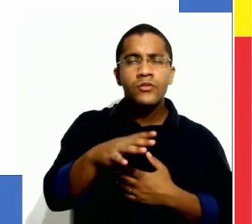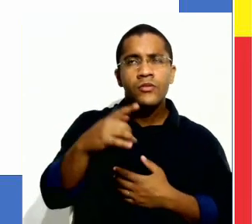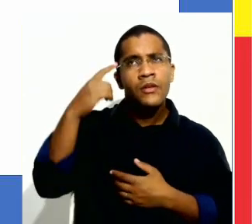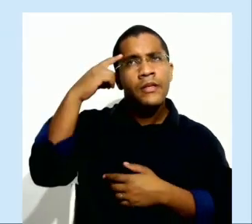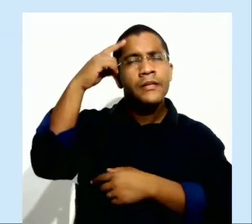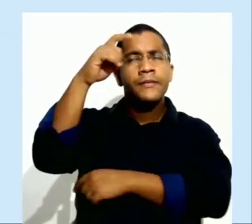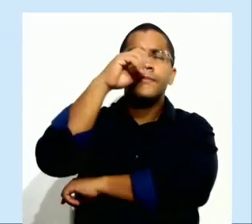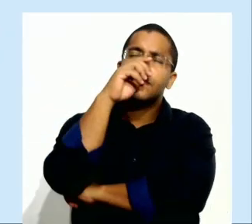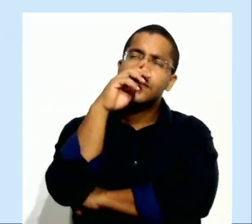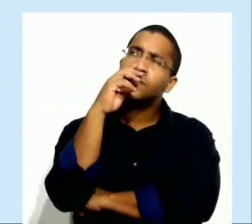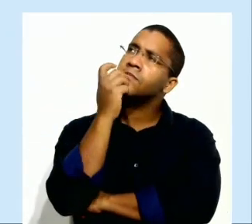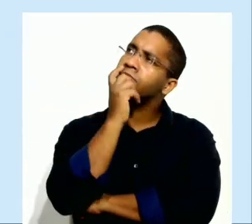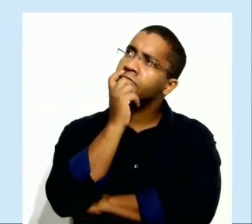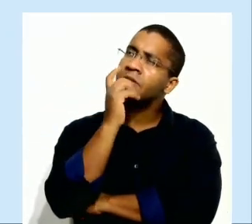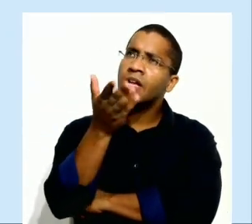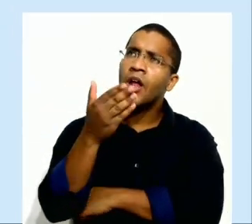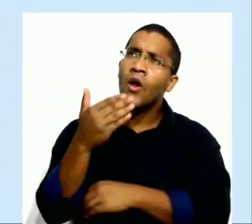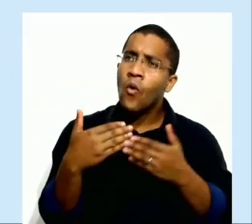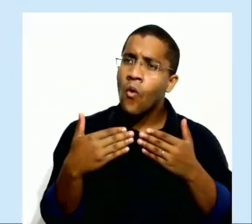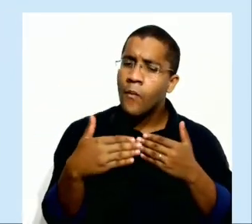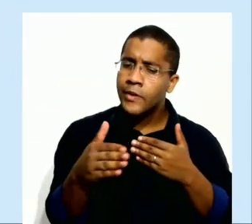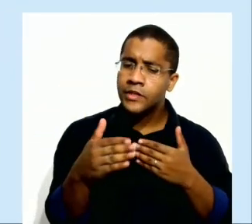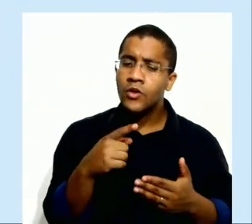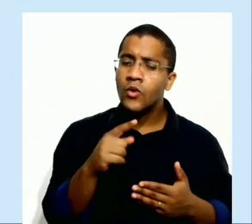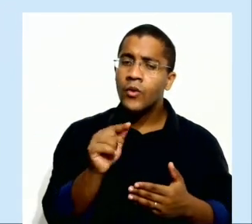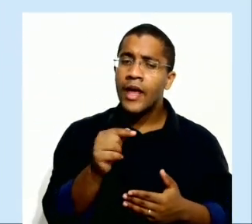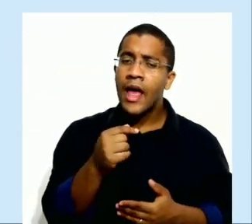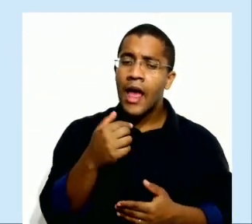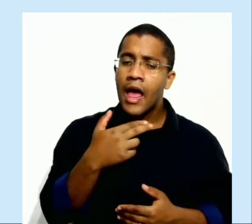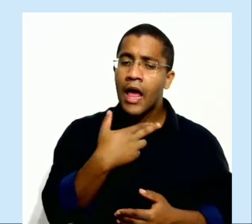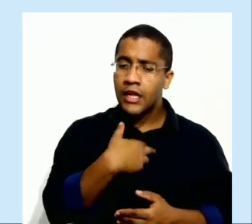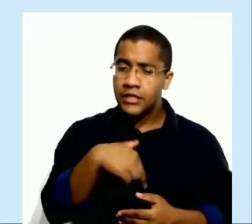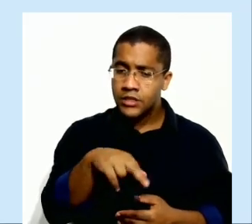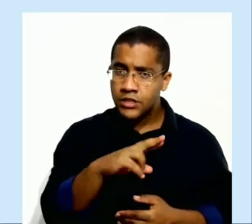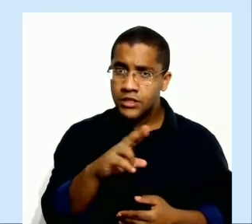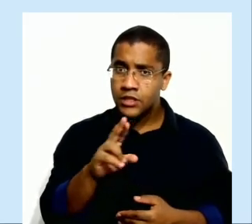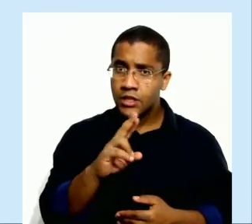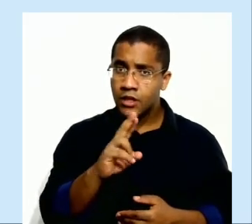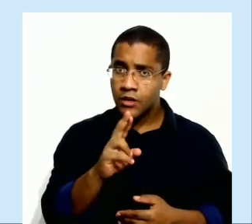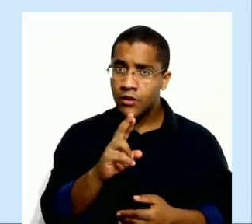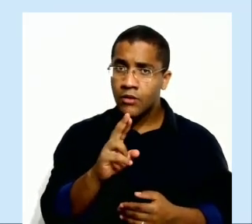sagradas. Então, sendo assim, nós